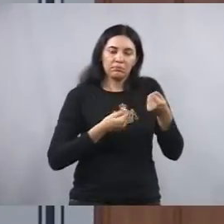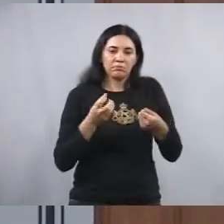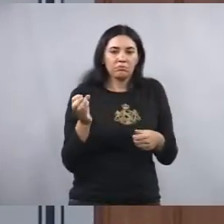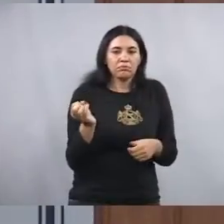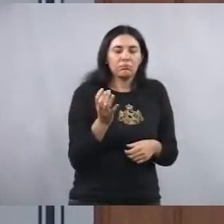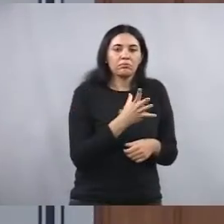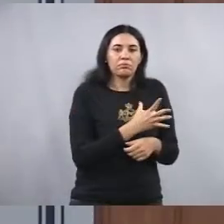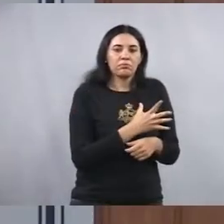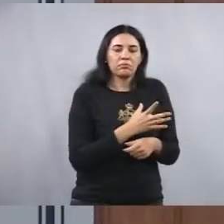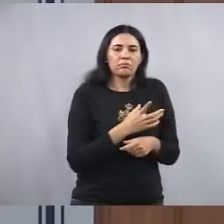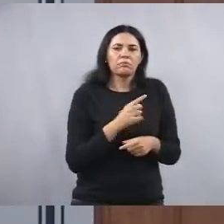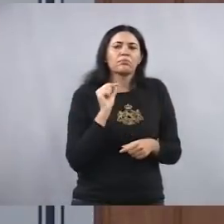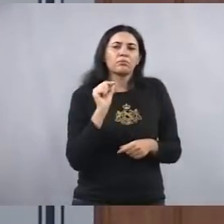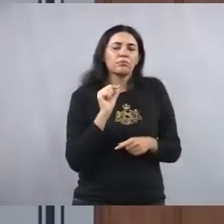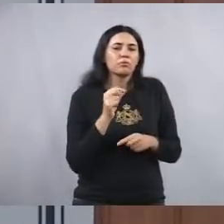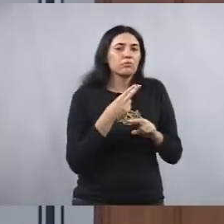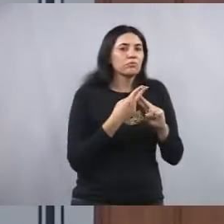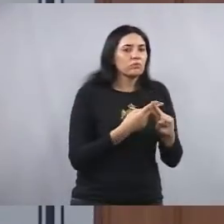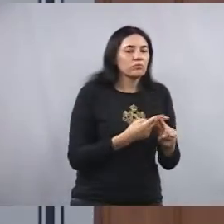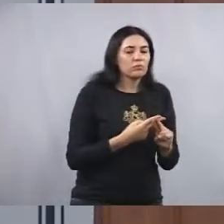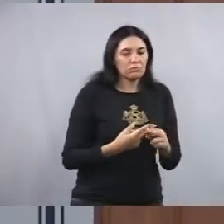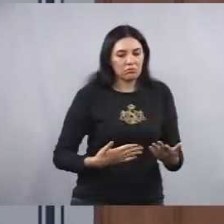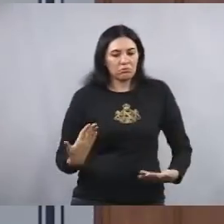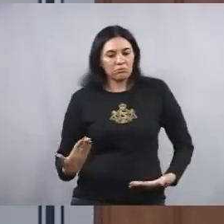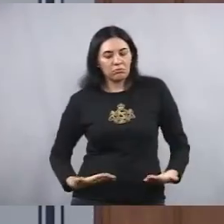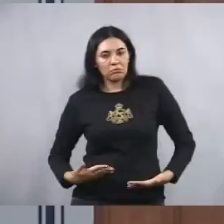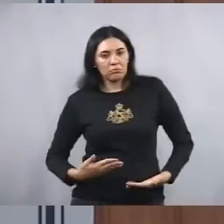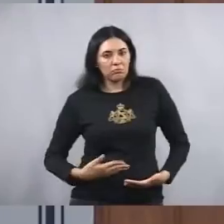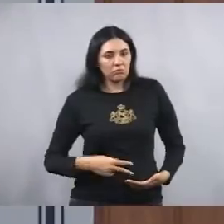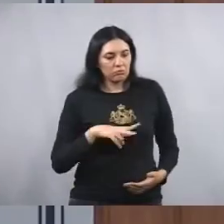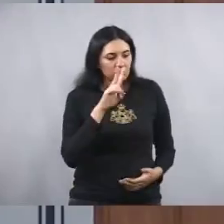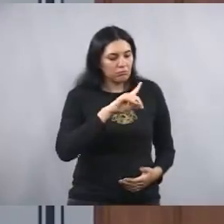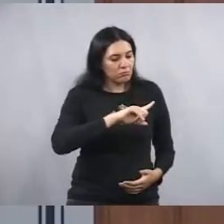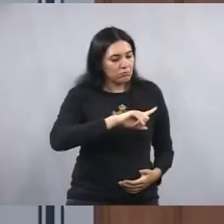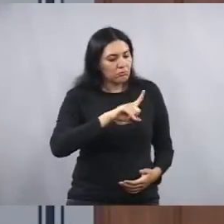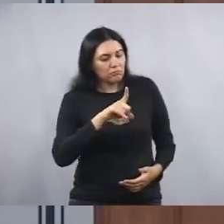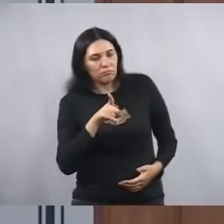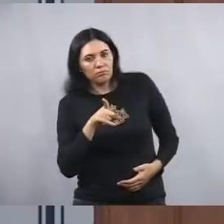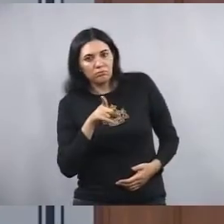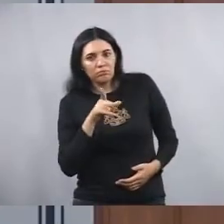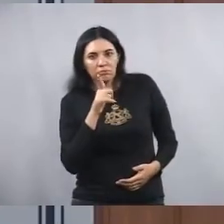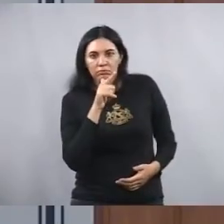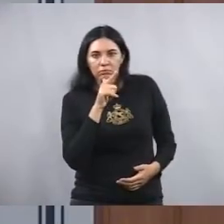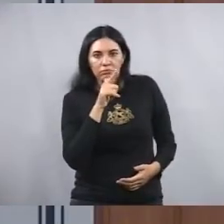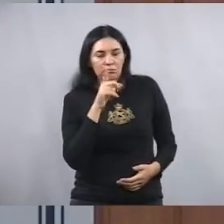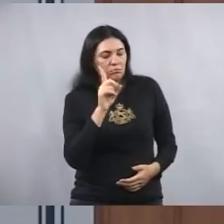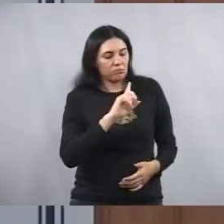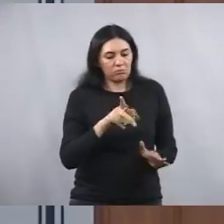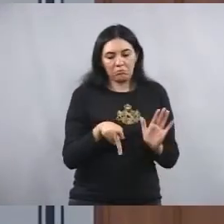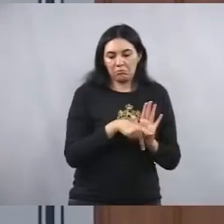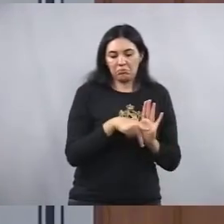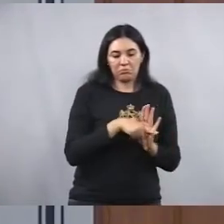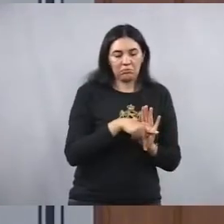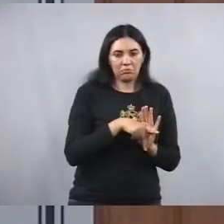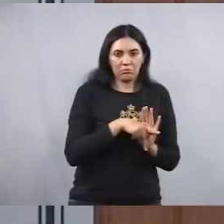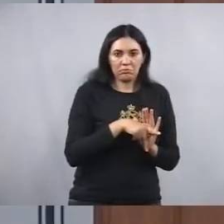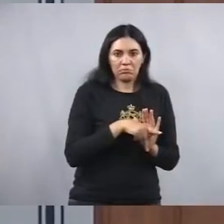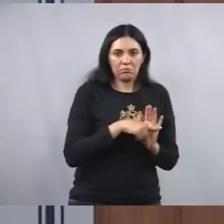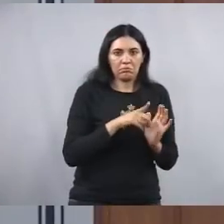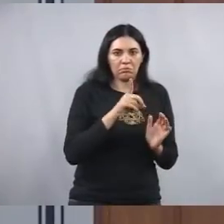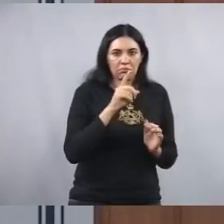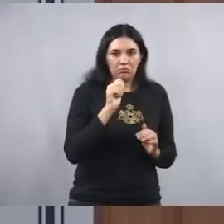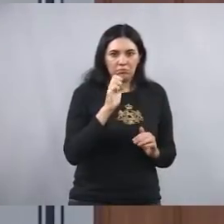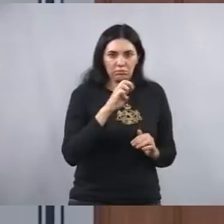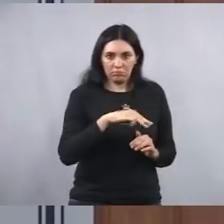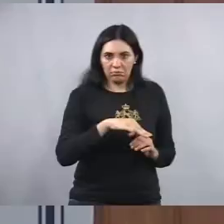mas para quem usar se os servidores que faz a leitura não é não é do dai é terceirizado então não tem que usar